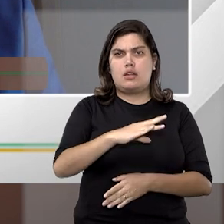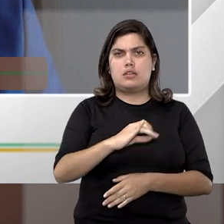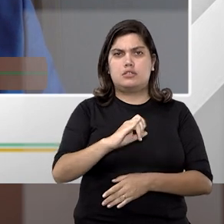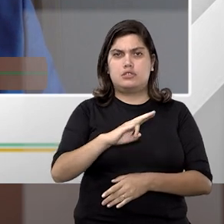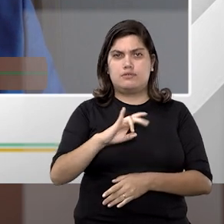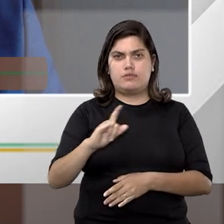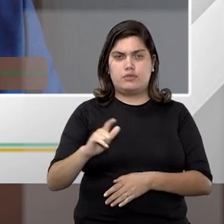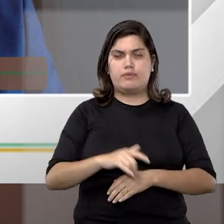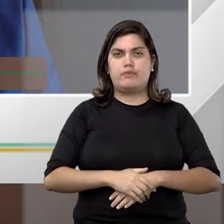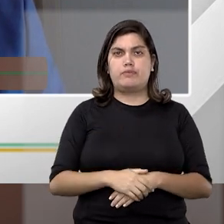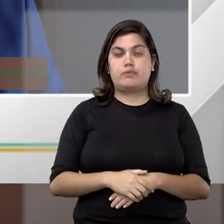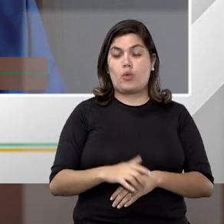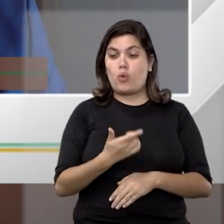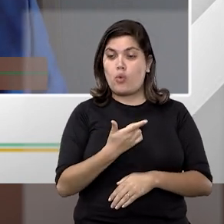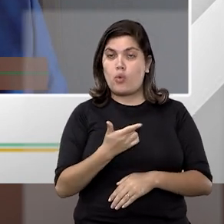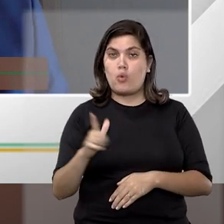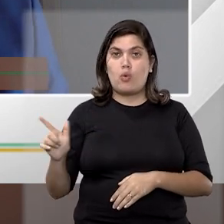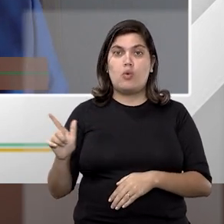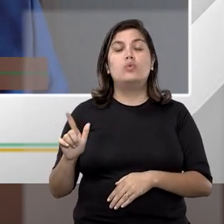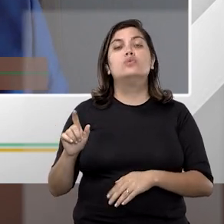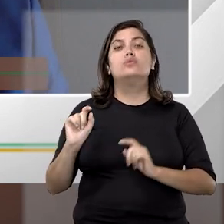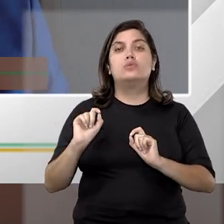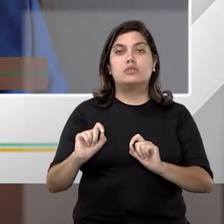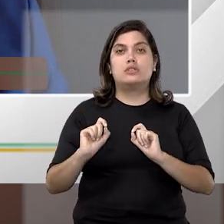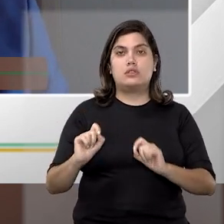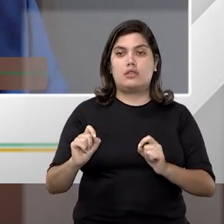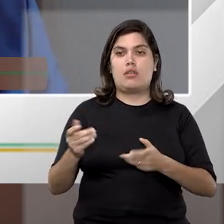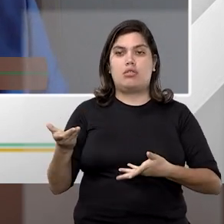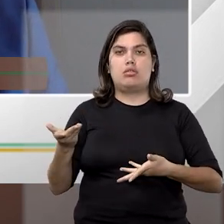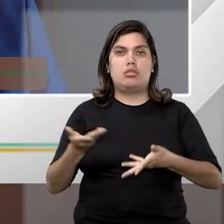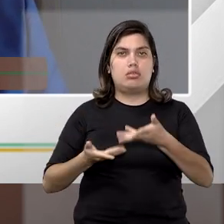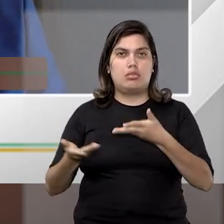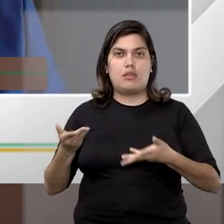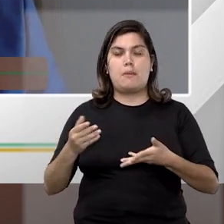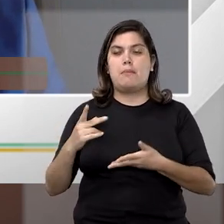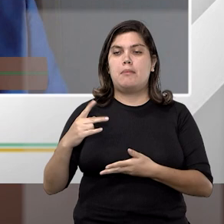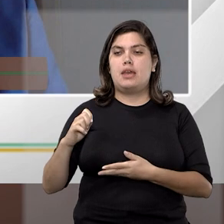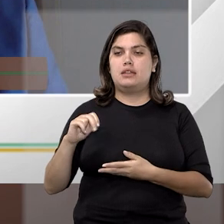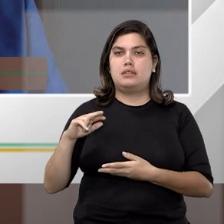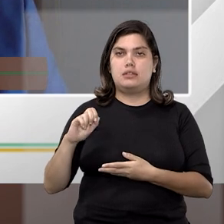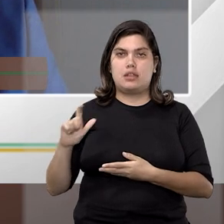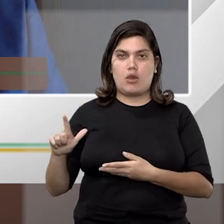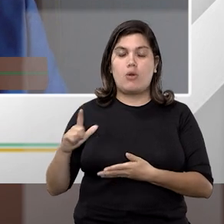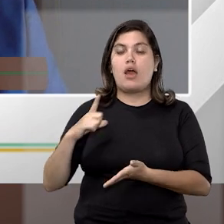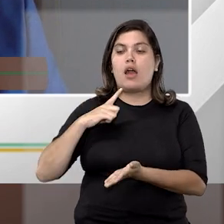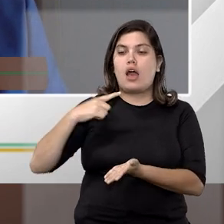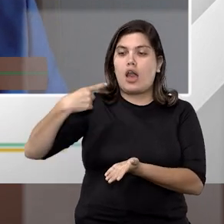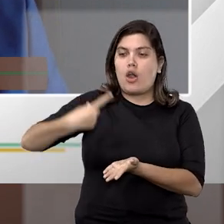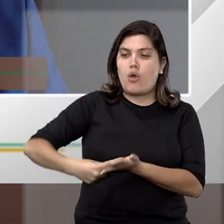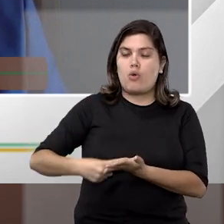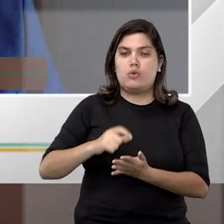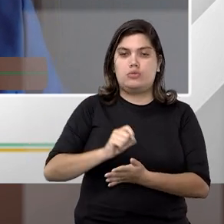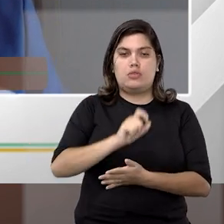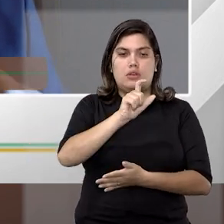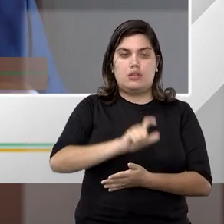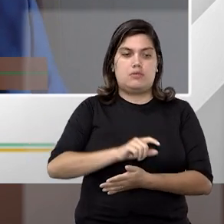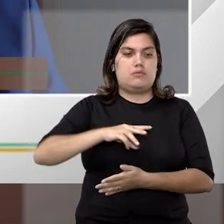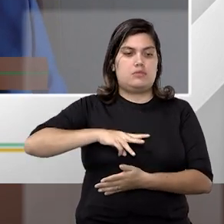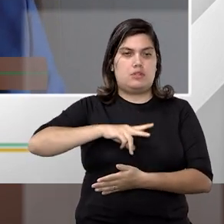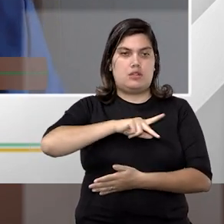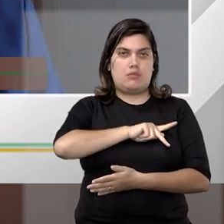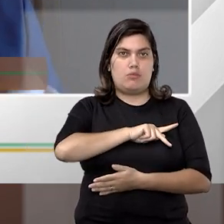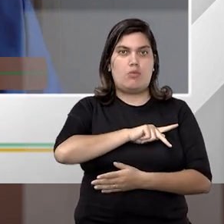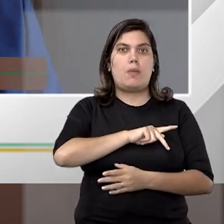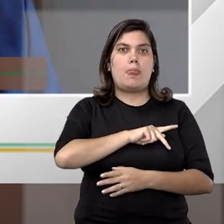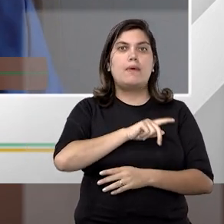indenizatória uma possível outro Instituto despenalizador é a transação penal que é um acordo a efeito